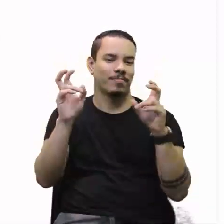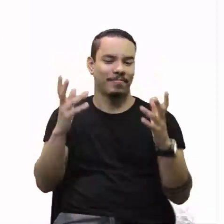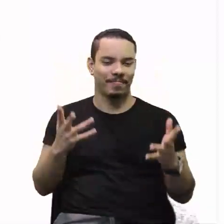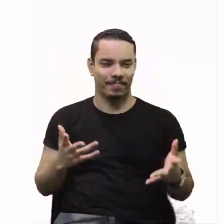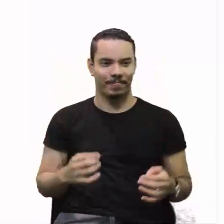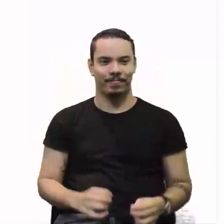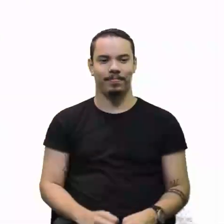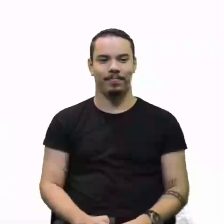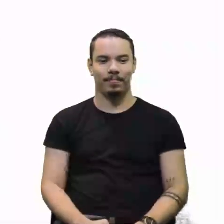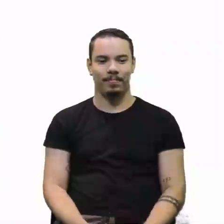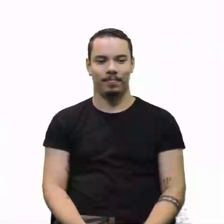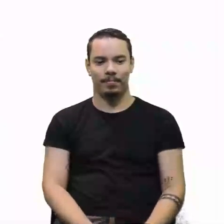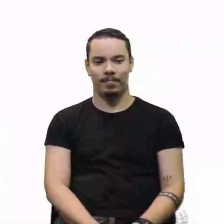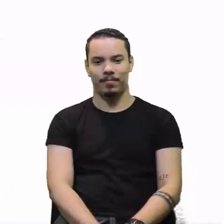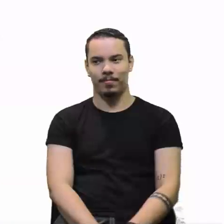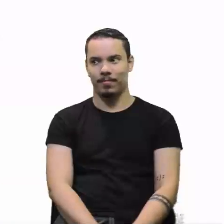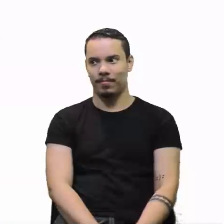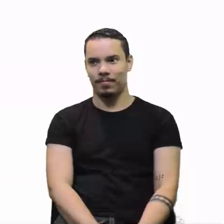Então, professor...